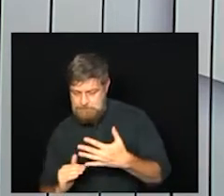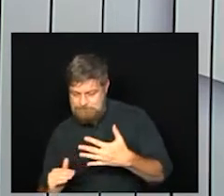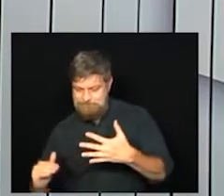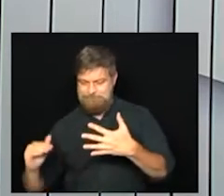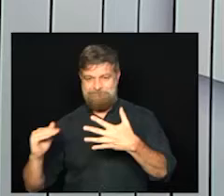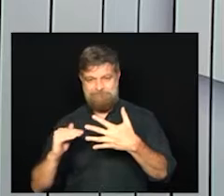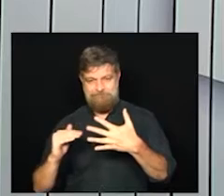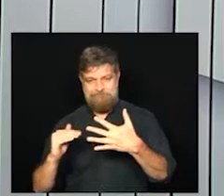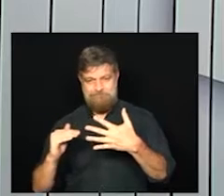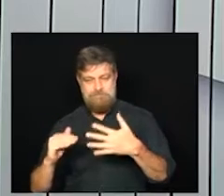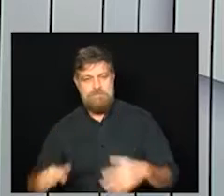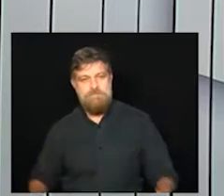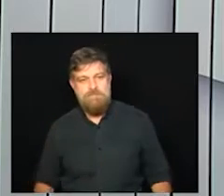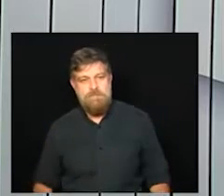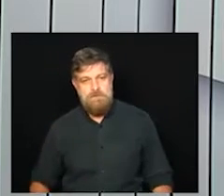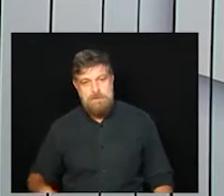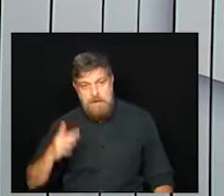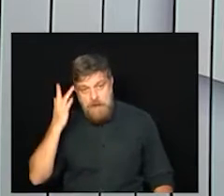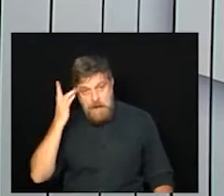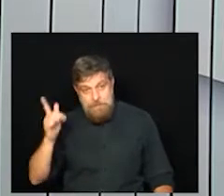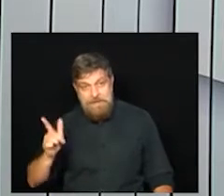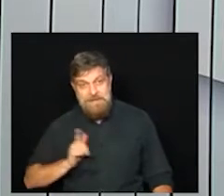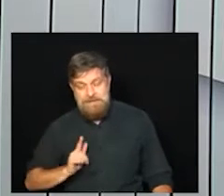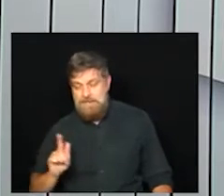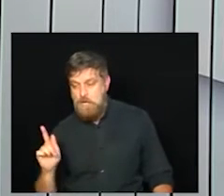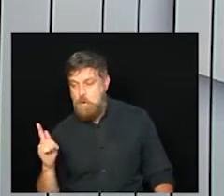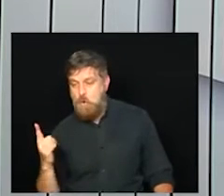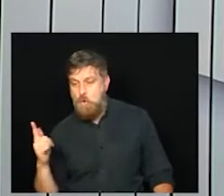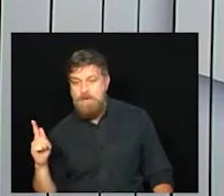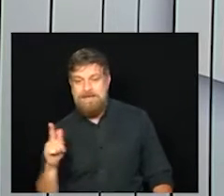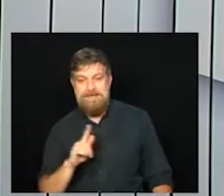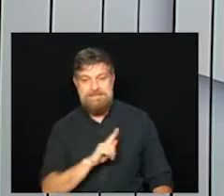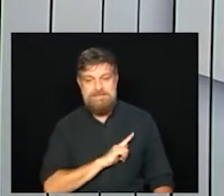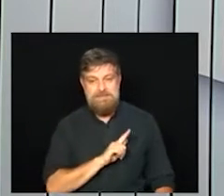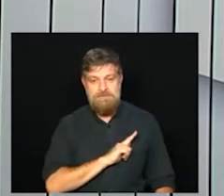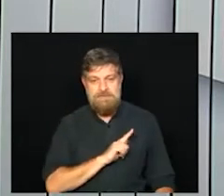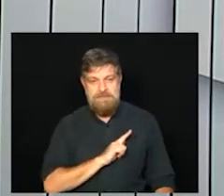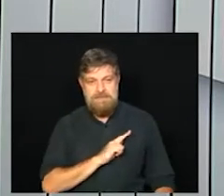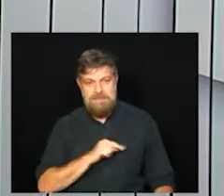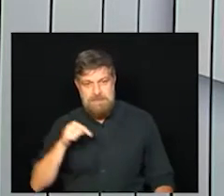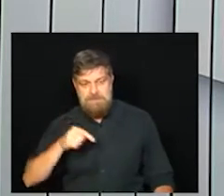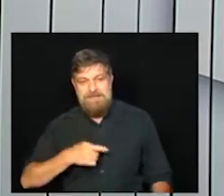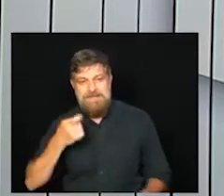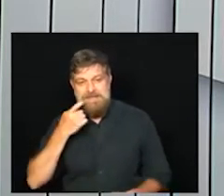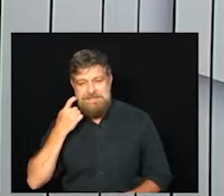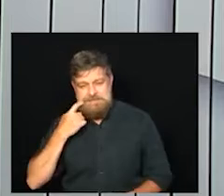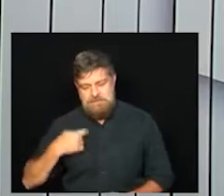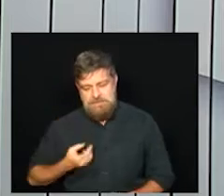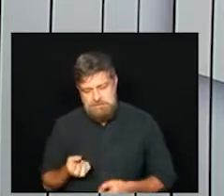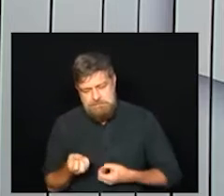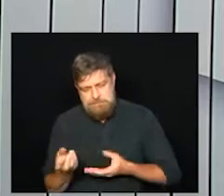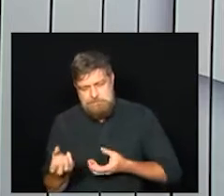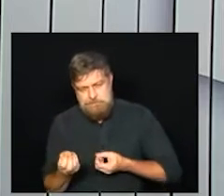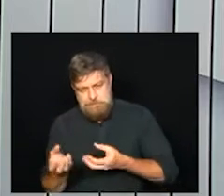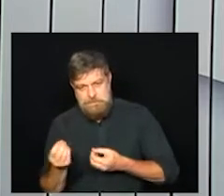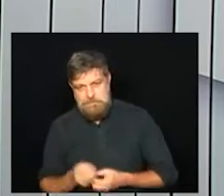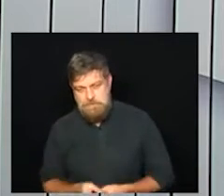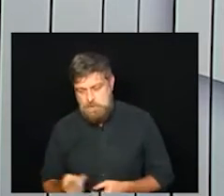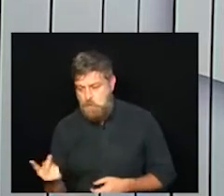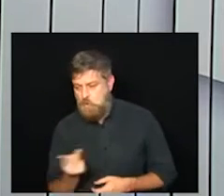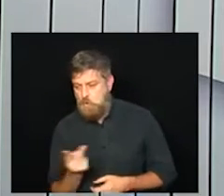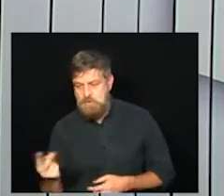de rebaixamento. Amanhã tem Goiás e Guarani, mas na própria sexta-feira a gente fala mais sobre os